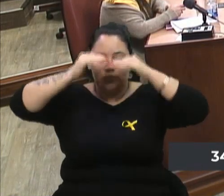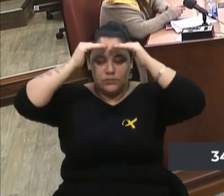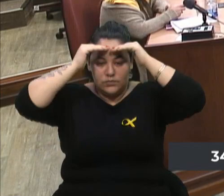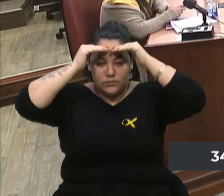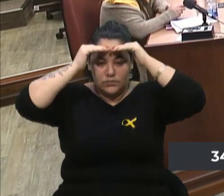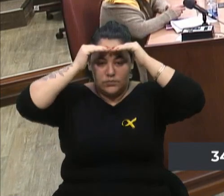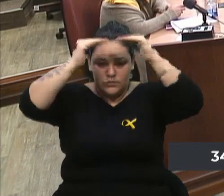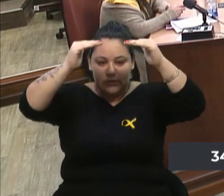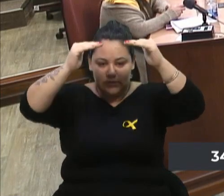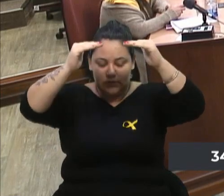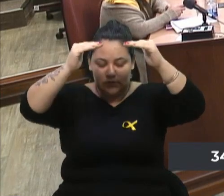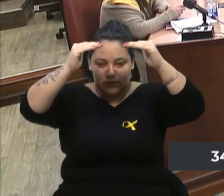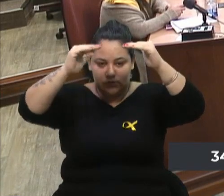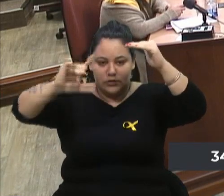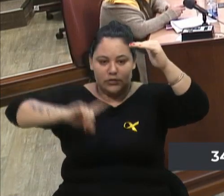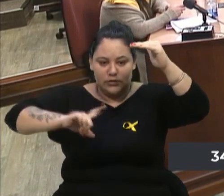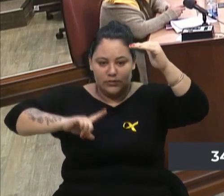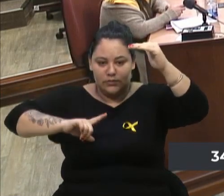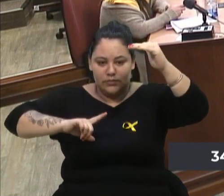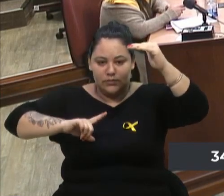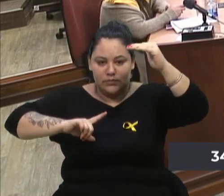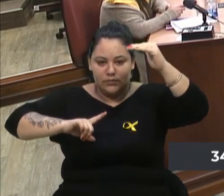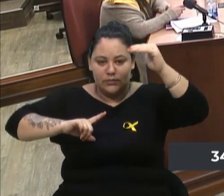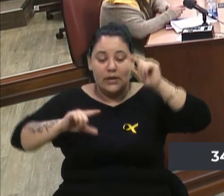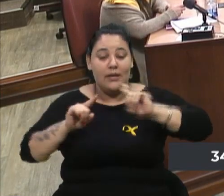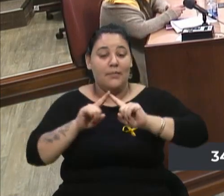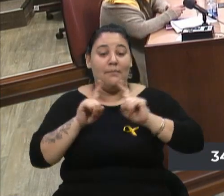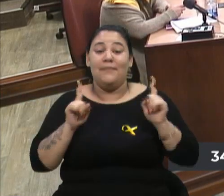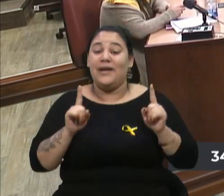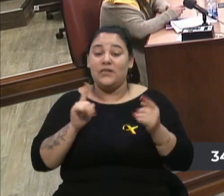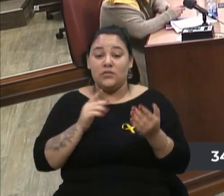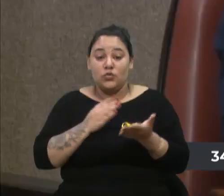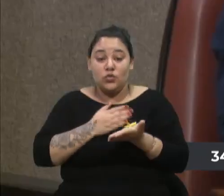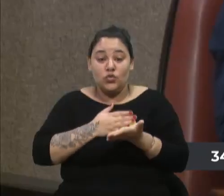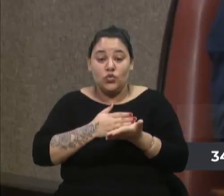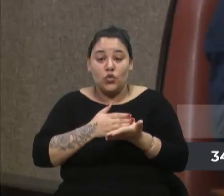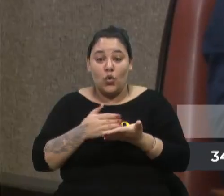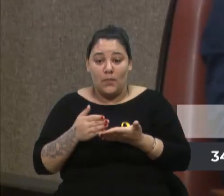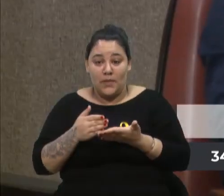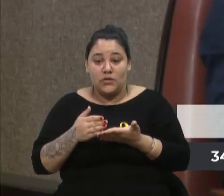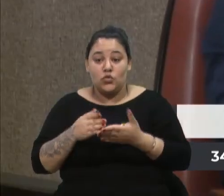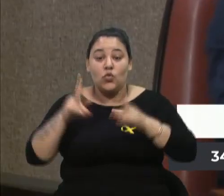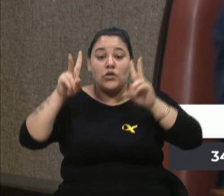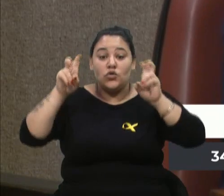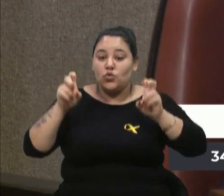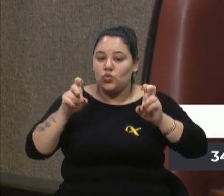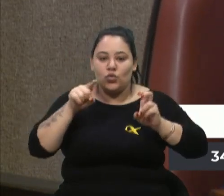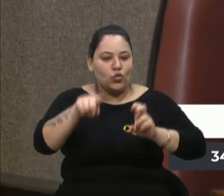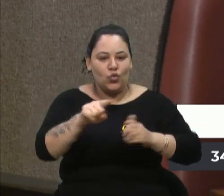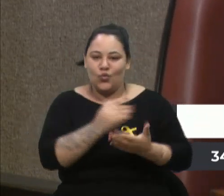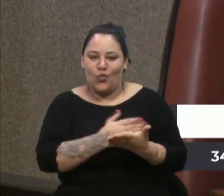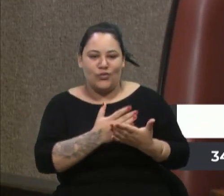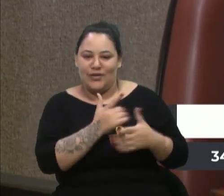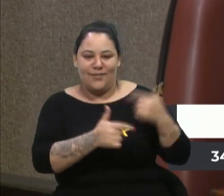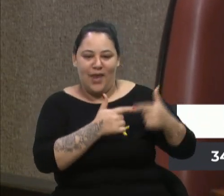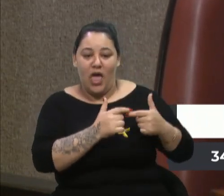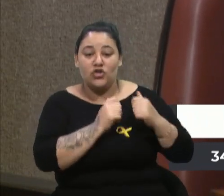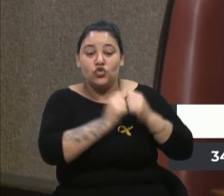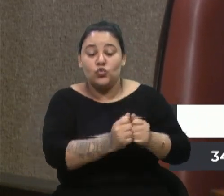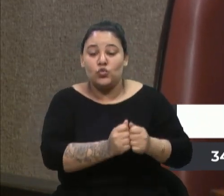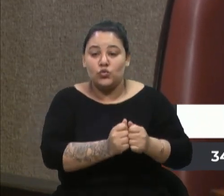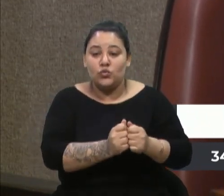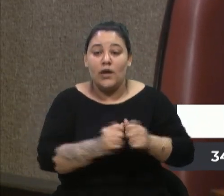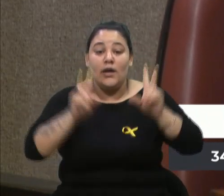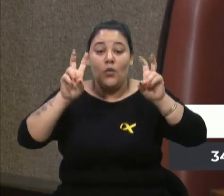senhor, mas o senhor não estava aqui no início do mandato quando a gente puxou o tema. É um tema de mais de 30 anos dessa